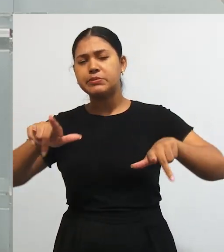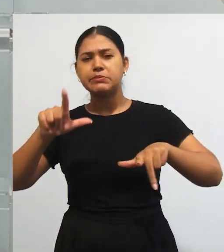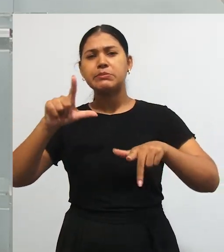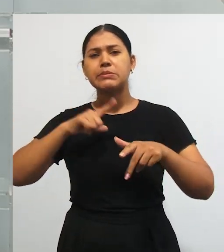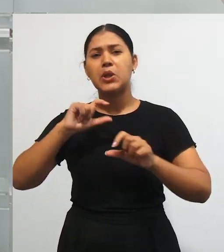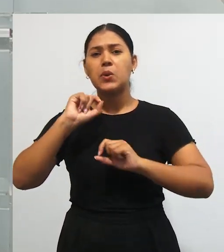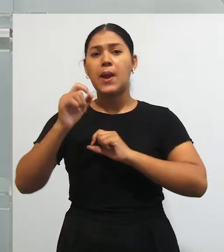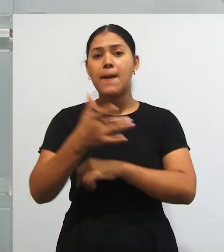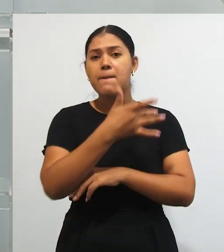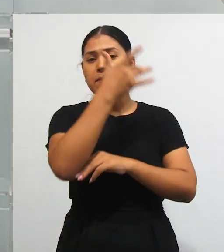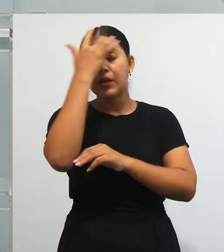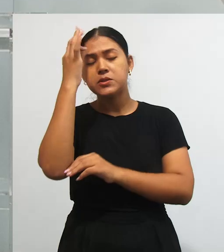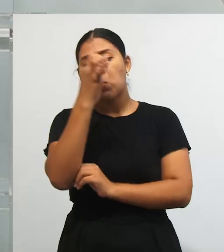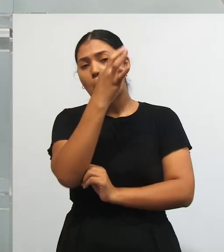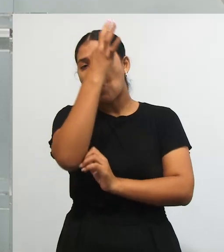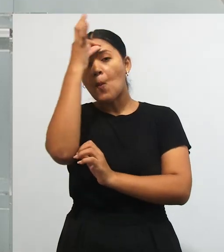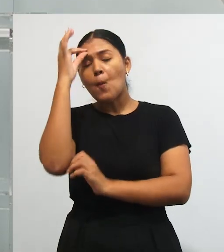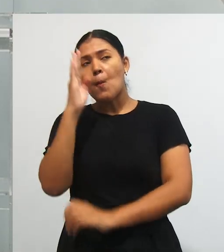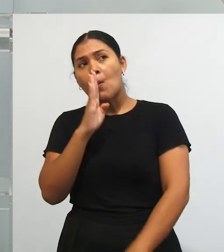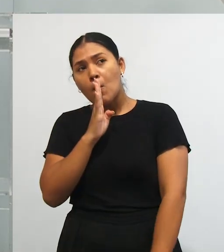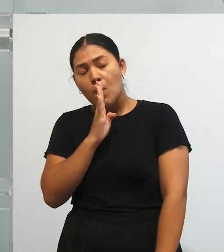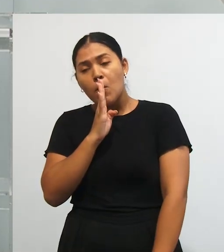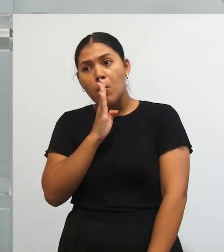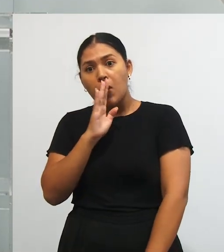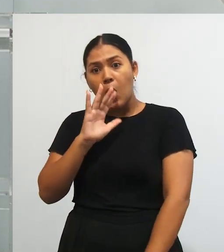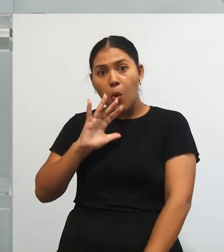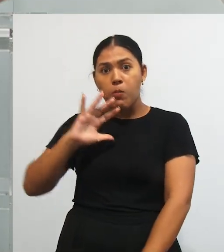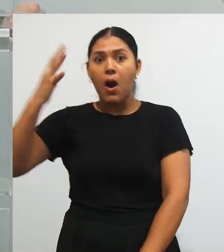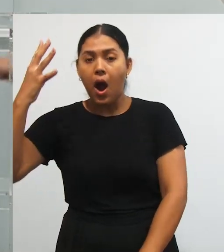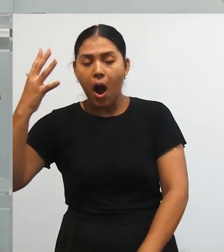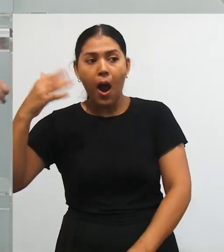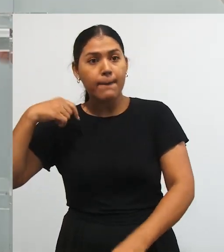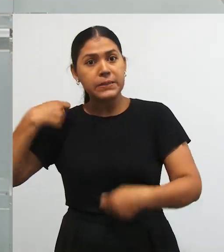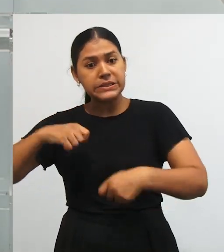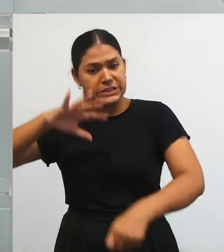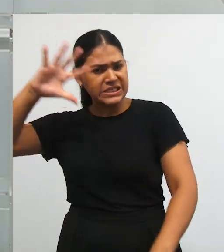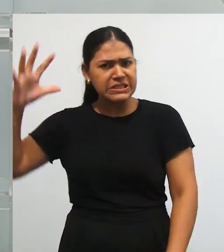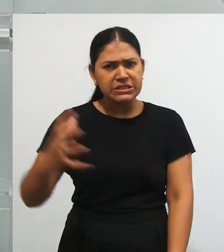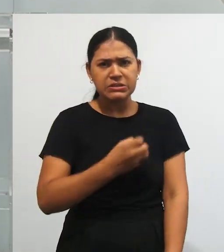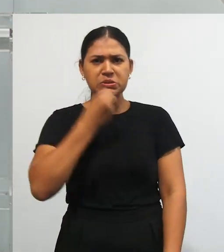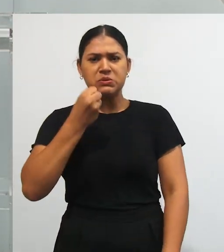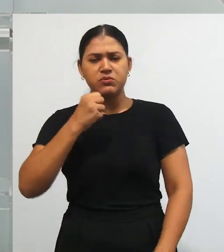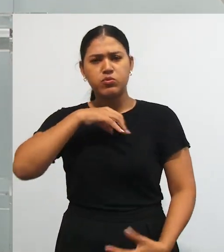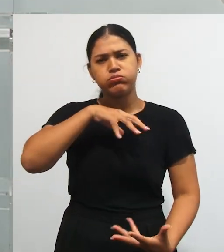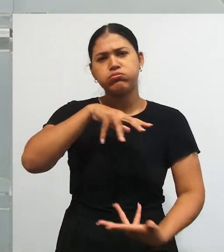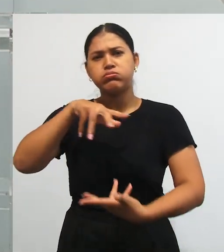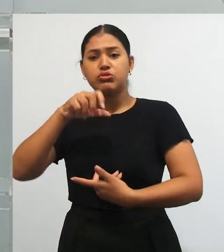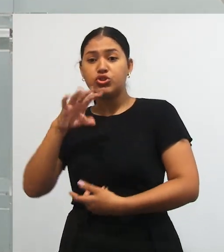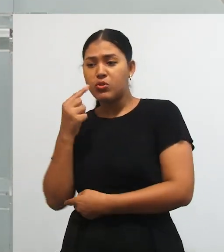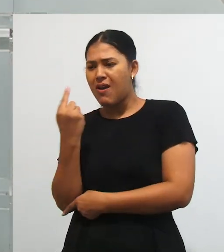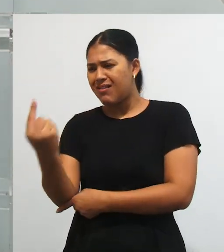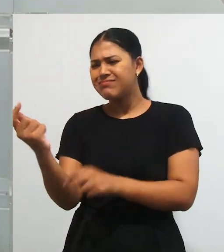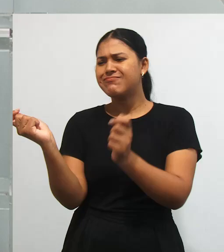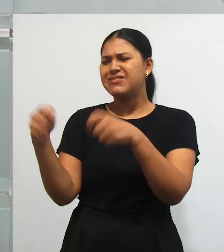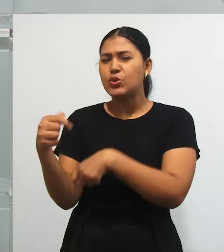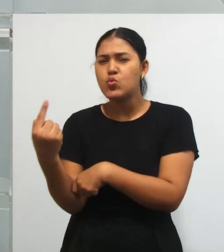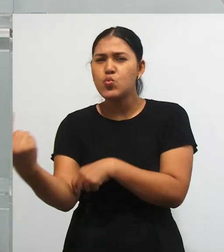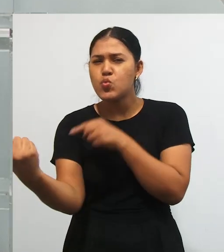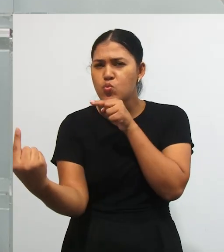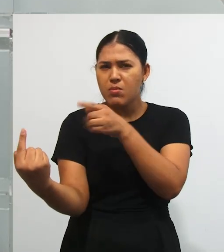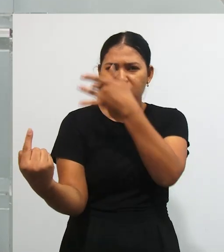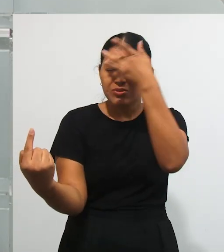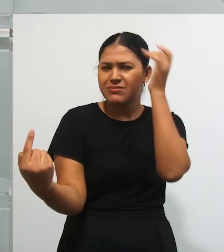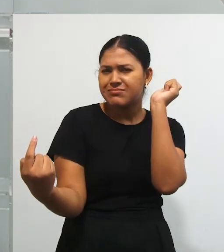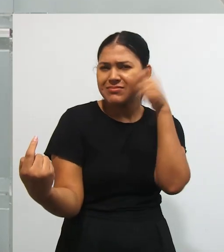né? A pessoa, né? Uma pessoa inocente, aí acontece alguma coisa, ele vai salvar o mundo, ele precisa, só ele tem esse